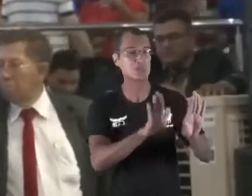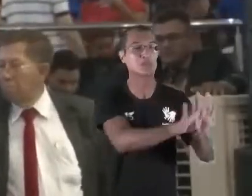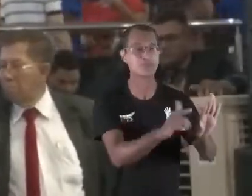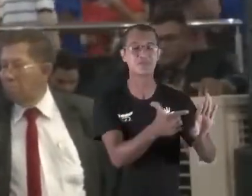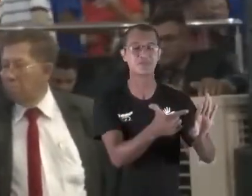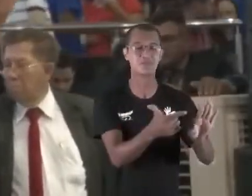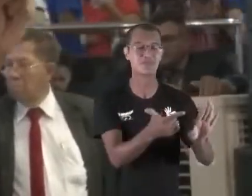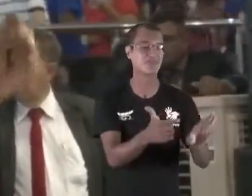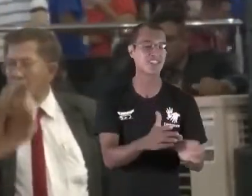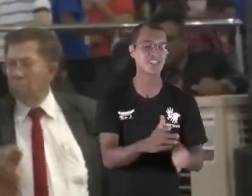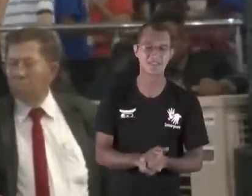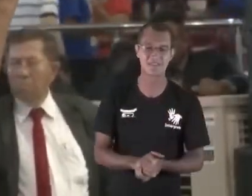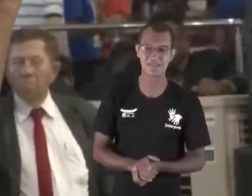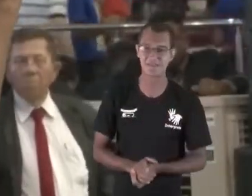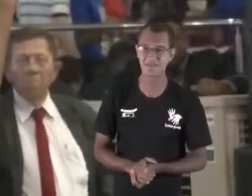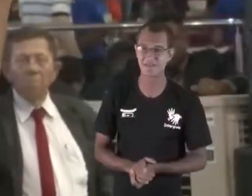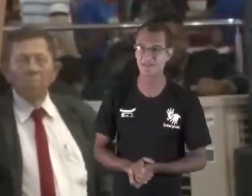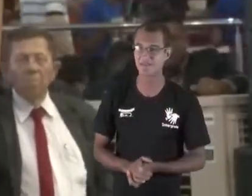existir.